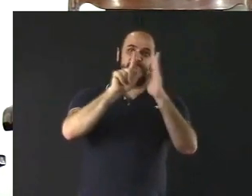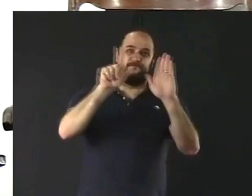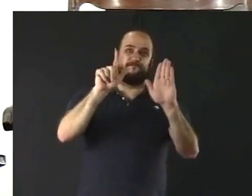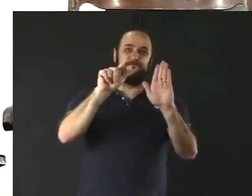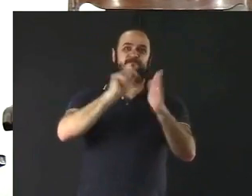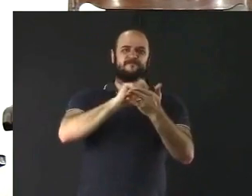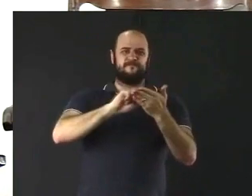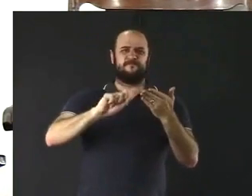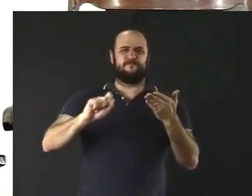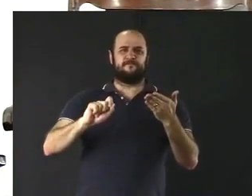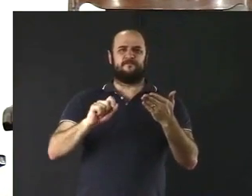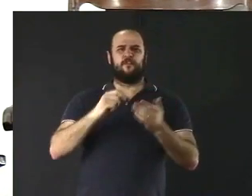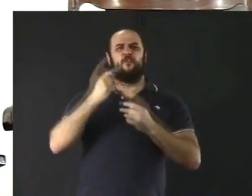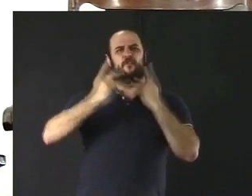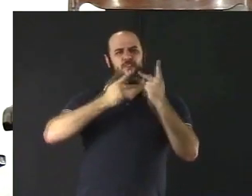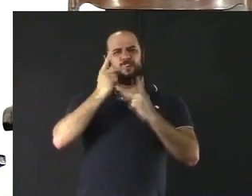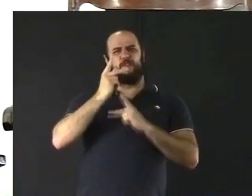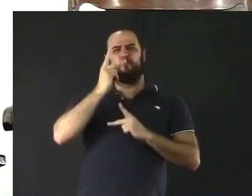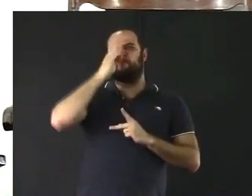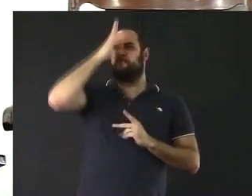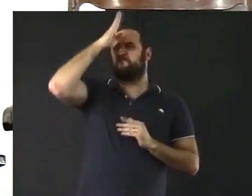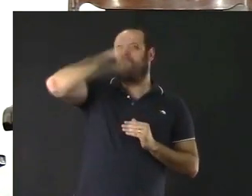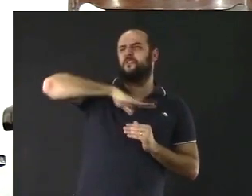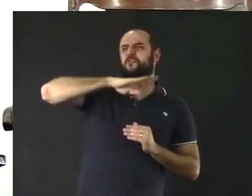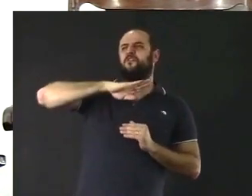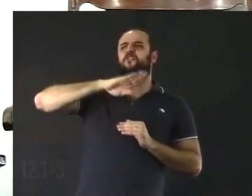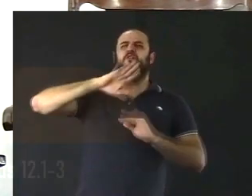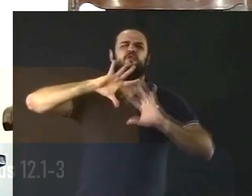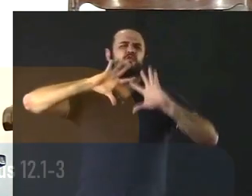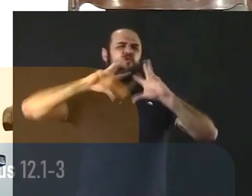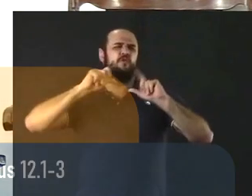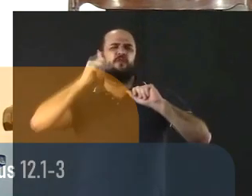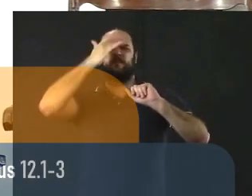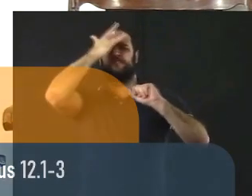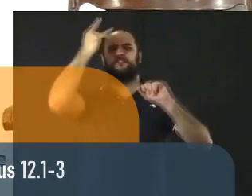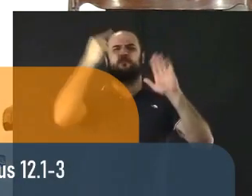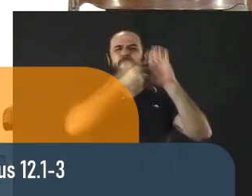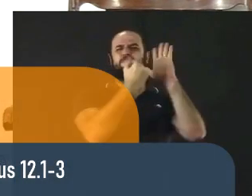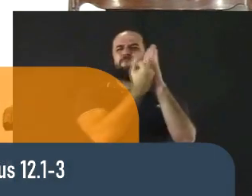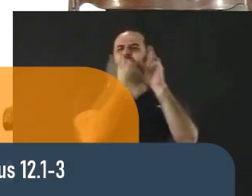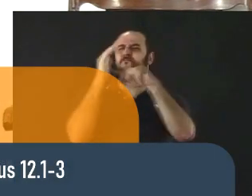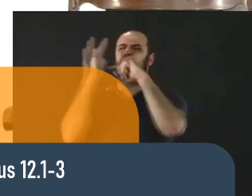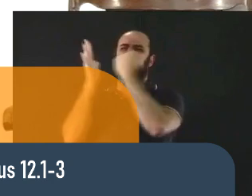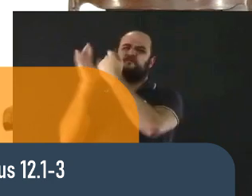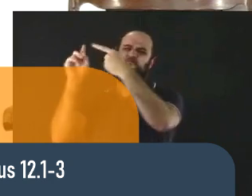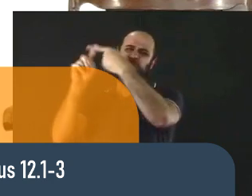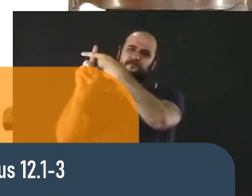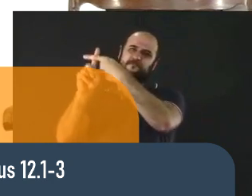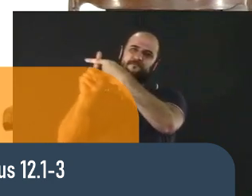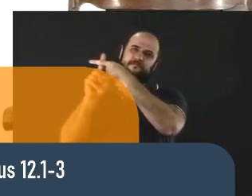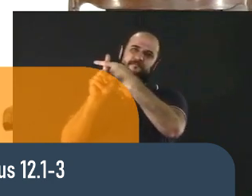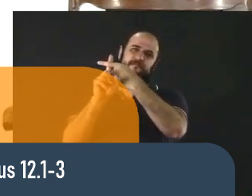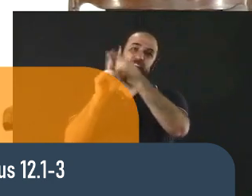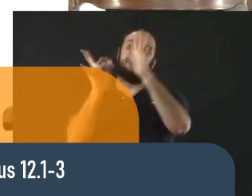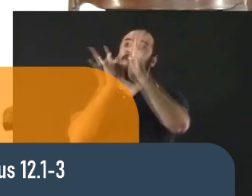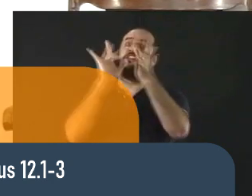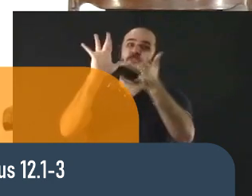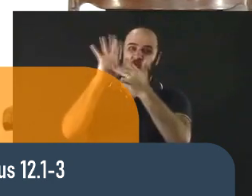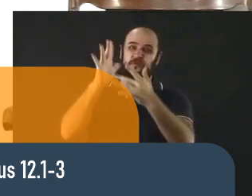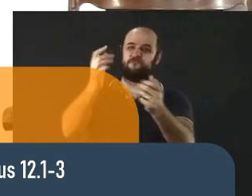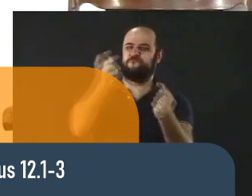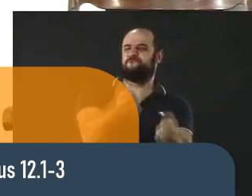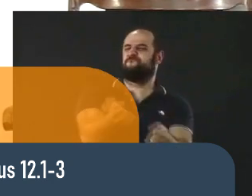maldito todo aquele que for pendurado no madeiro. Portanto, Jesus tomou a maldição sobre si, para libertar o seu povo e